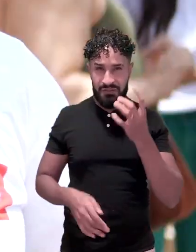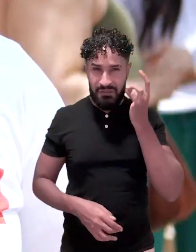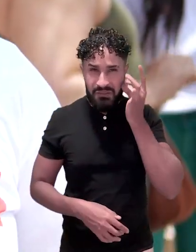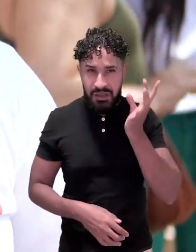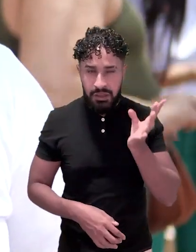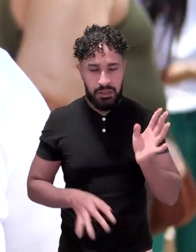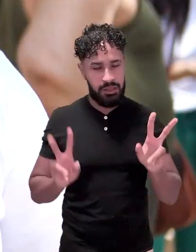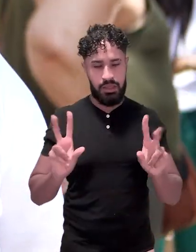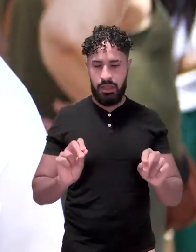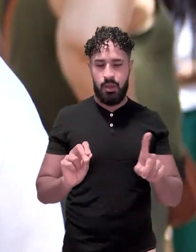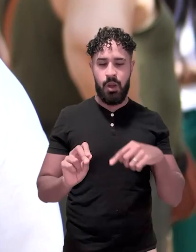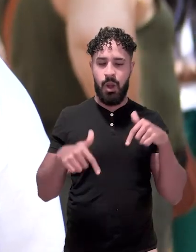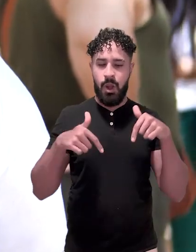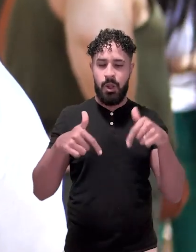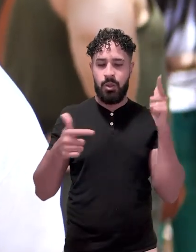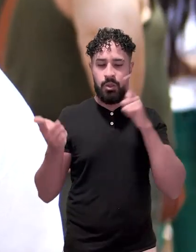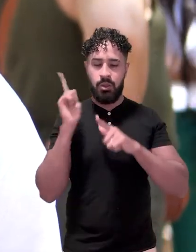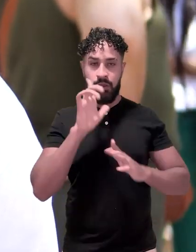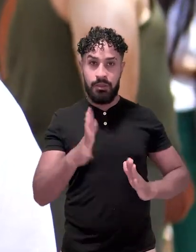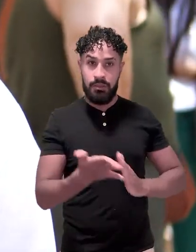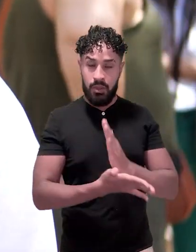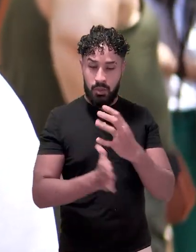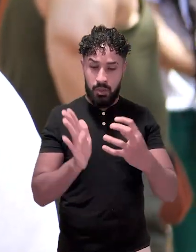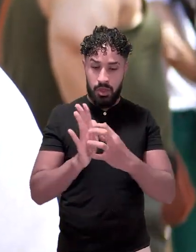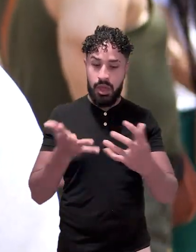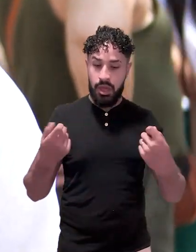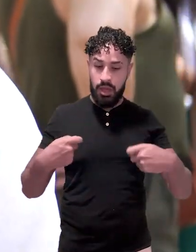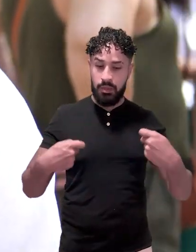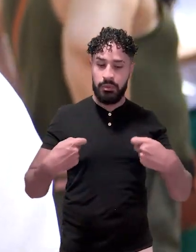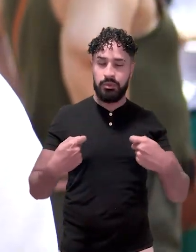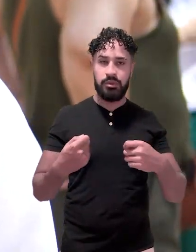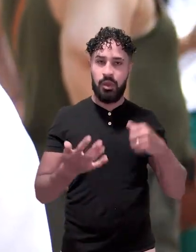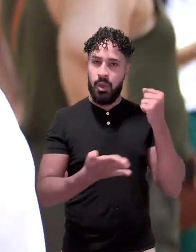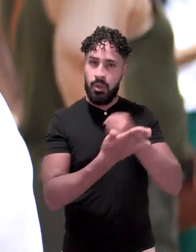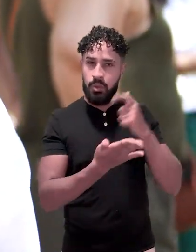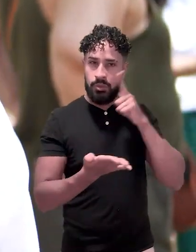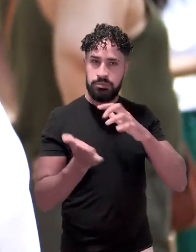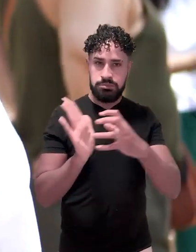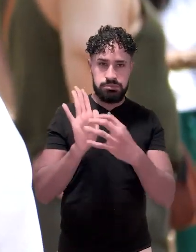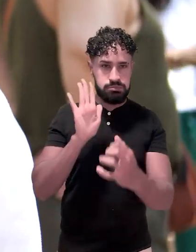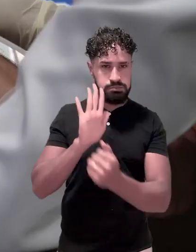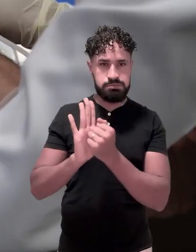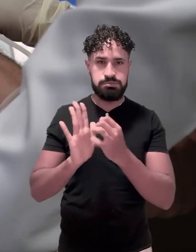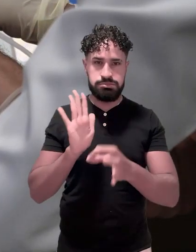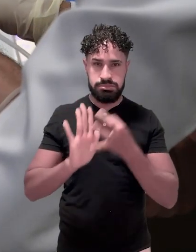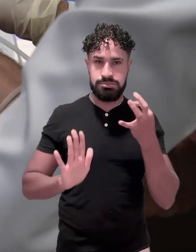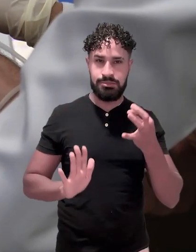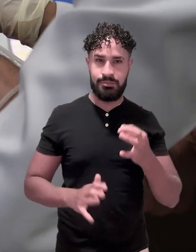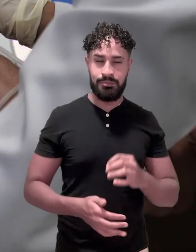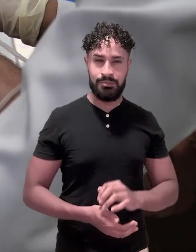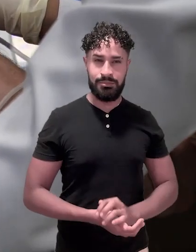nomeação. Não é fácil, foi uma luta para ser aprovado e agora temos que lutar pela nomeação.